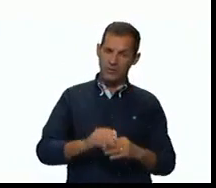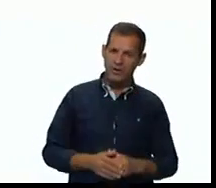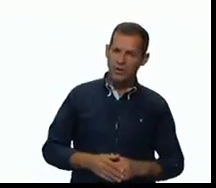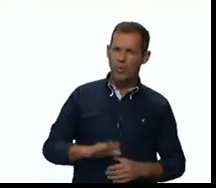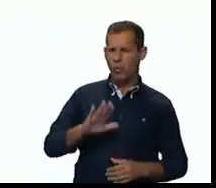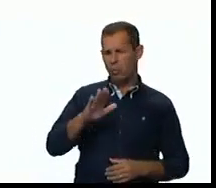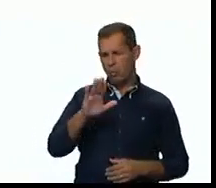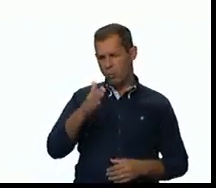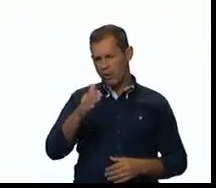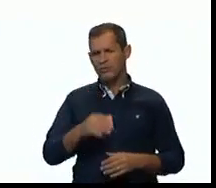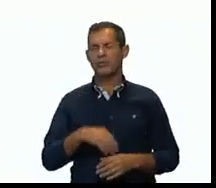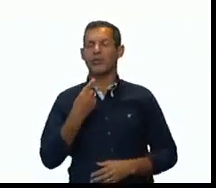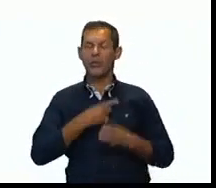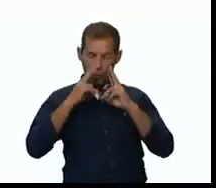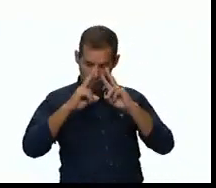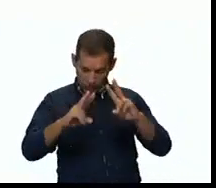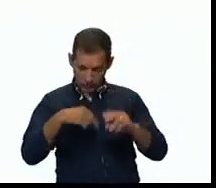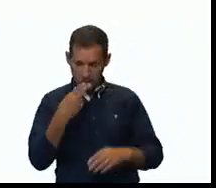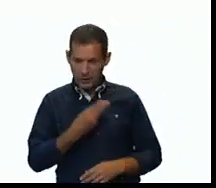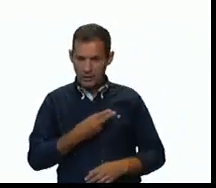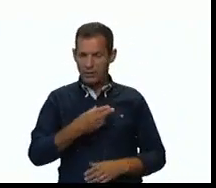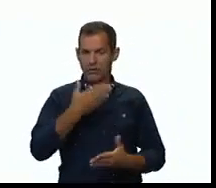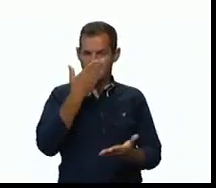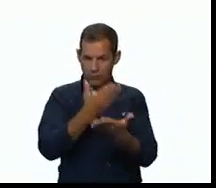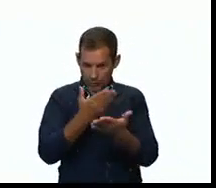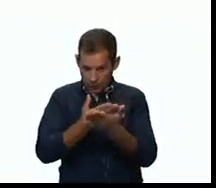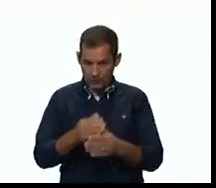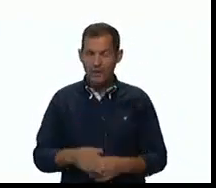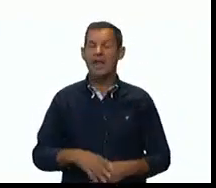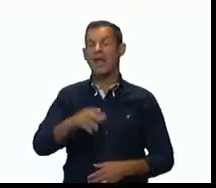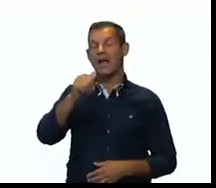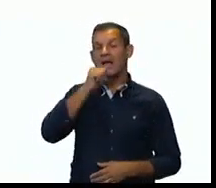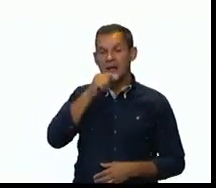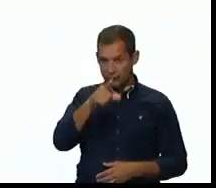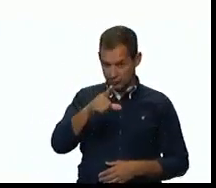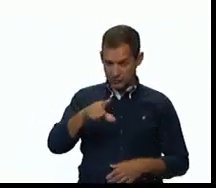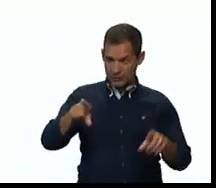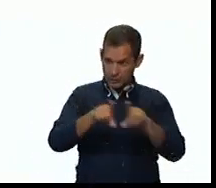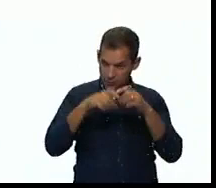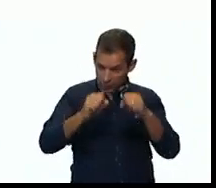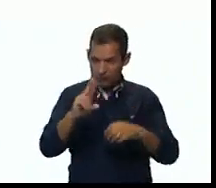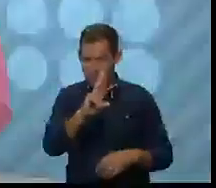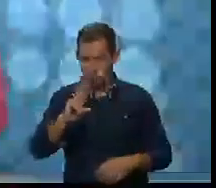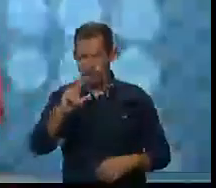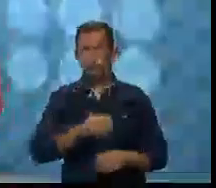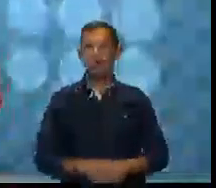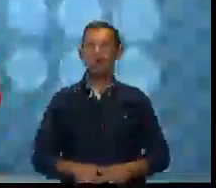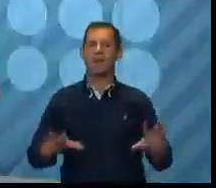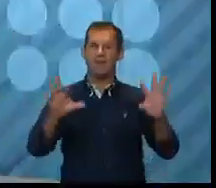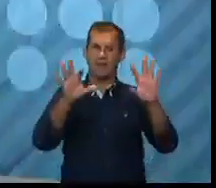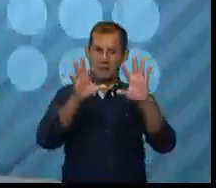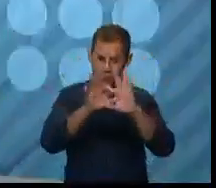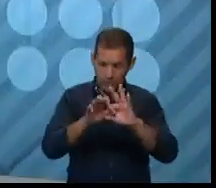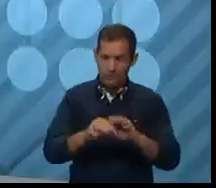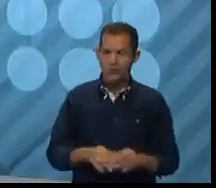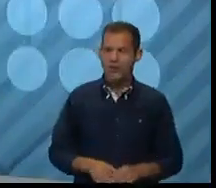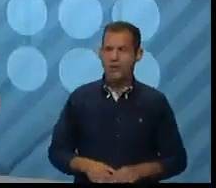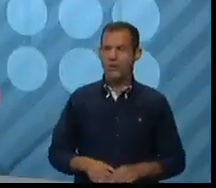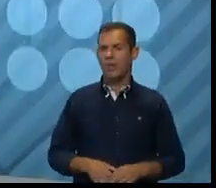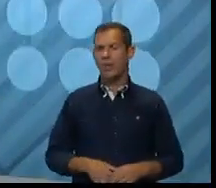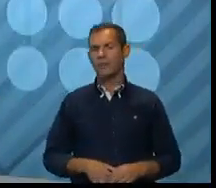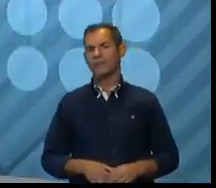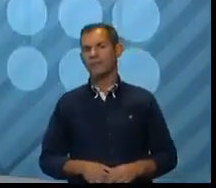ou aproximado, como nós vimos na nossa aula. Além disso, você também pode utilizar as integrais na